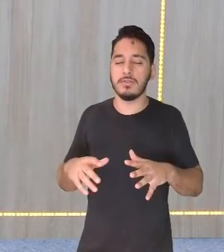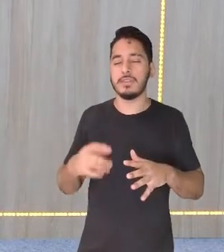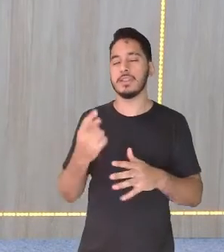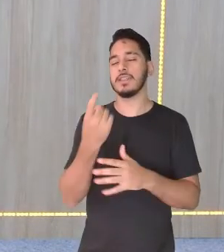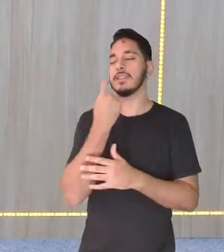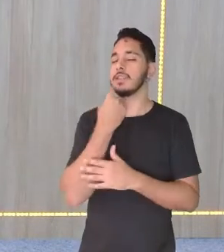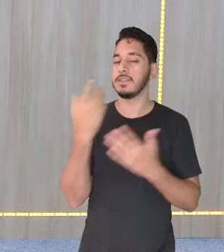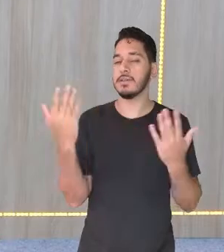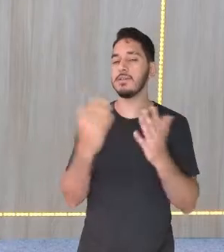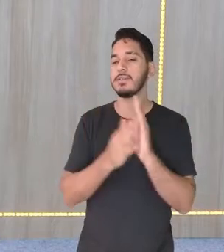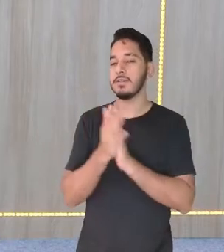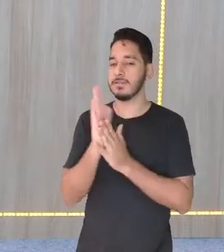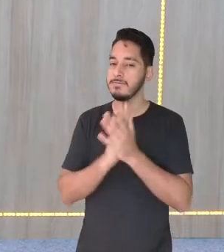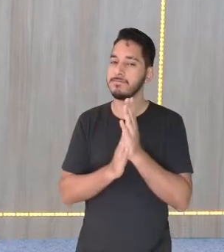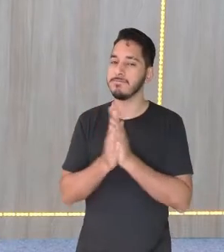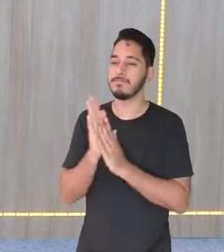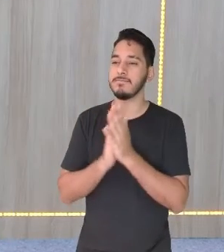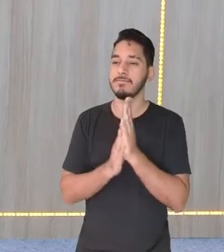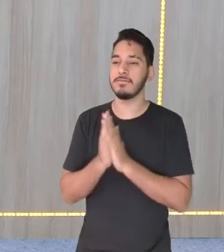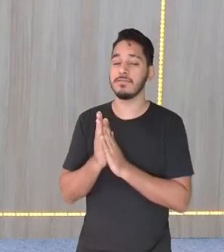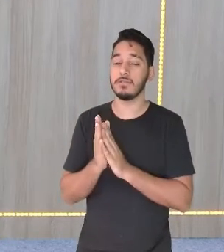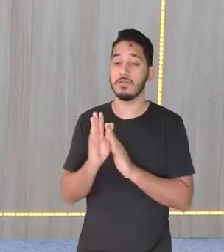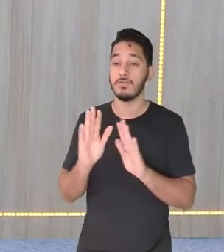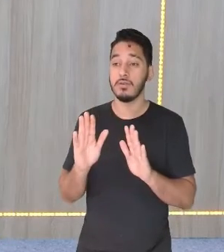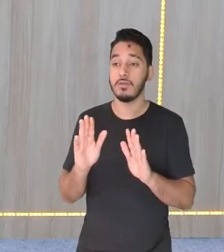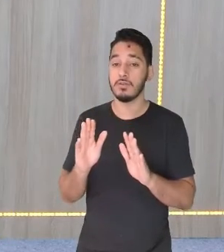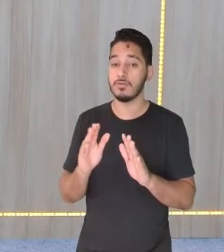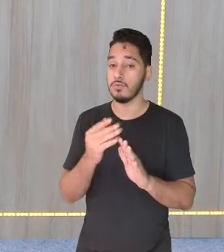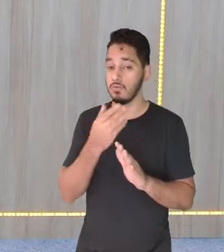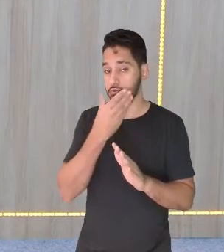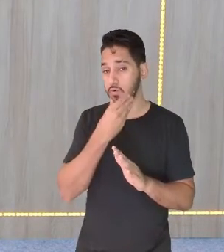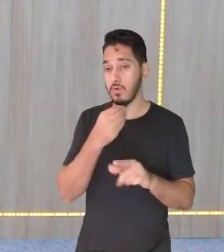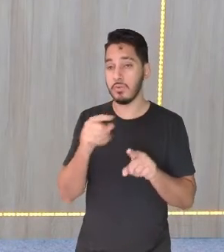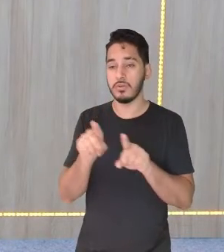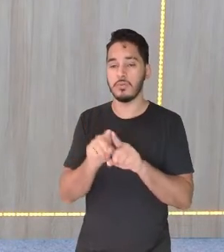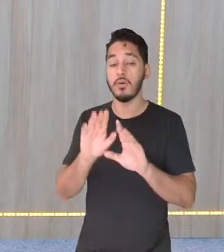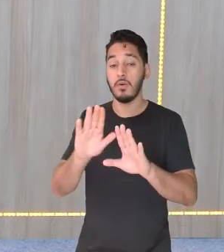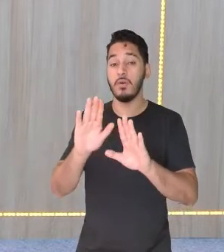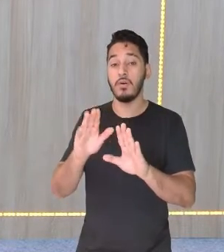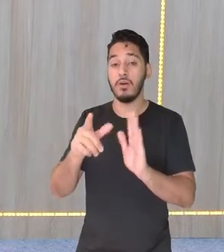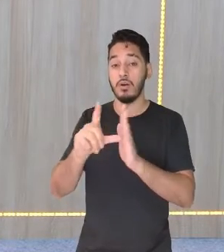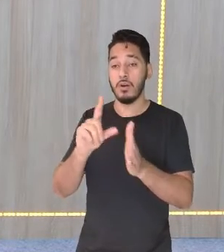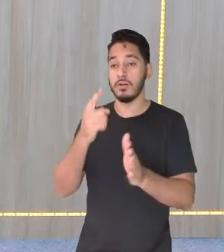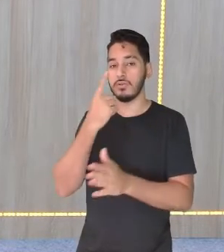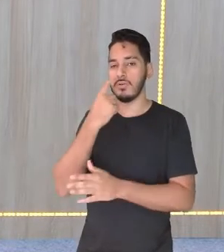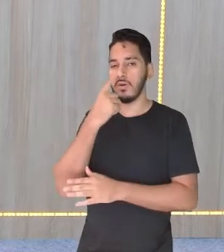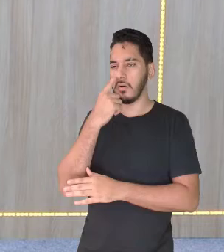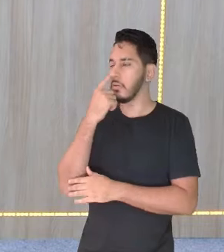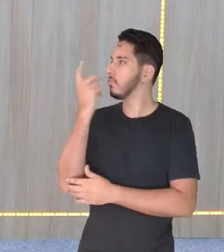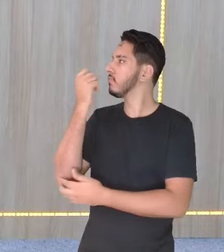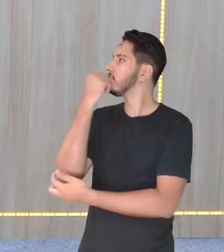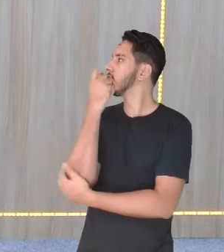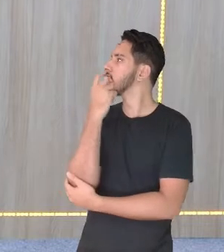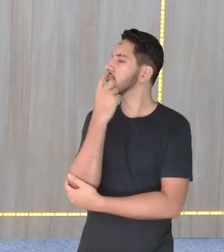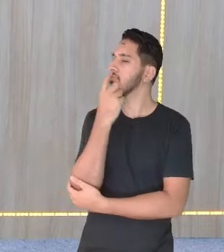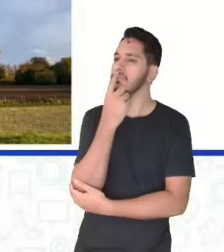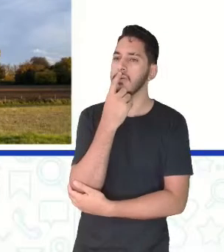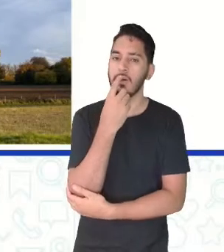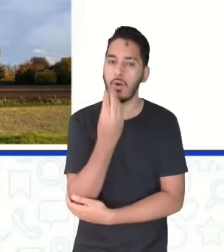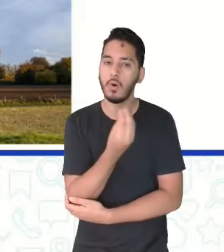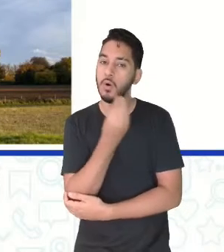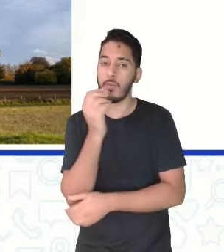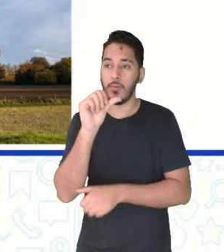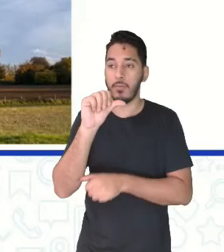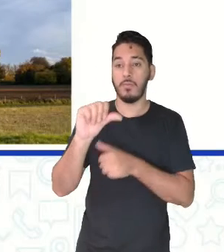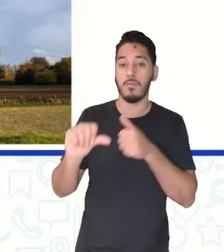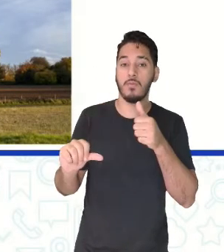sexta-feira hoje tá bronca, viu? Mas o homem também, antes de falar do homem, das ações do homem, olha aqui também como as paisagens podem